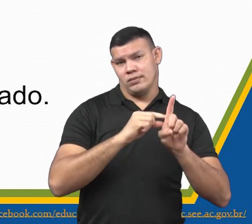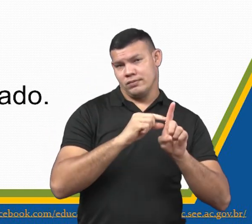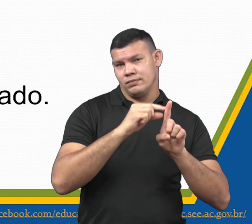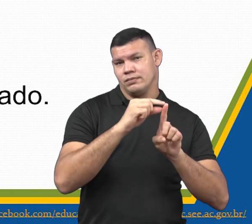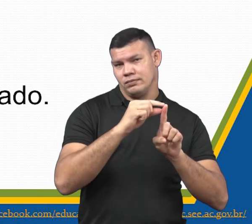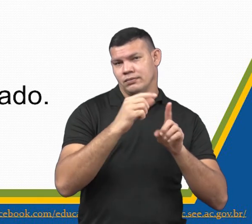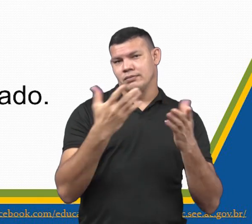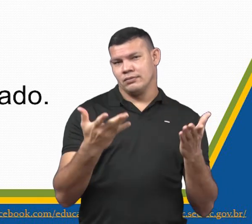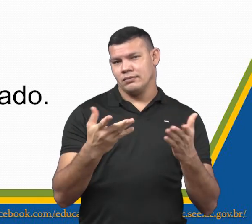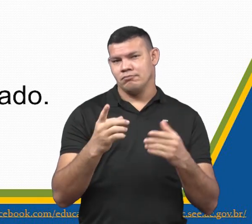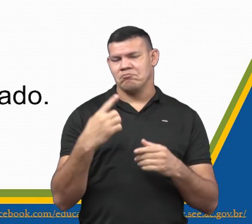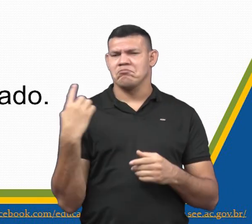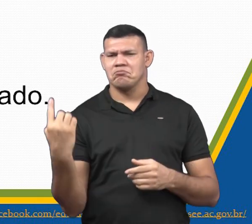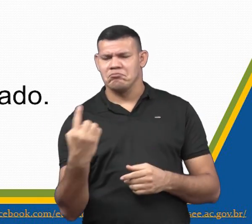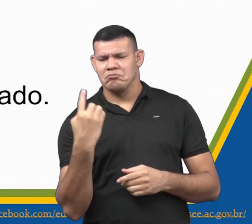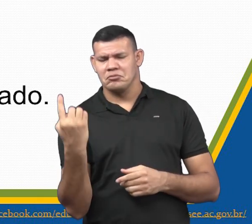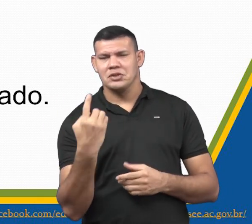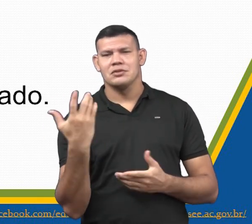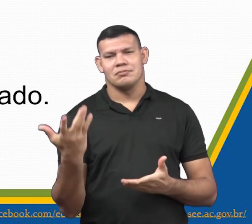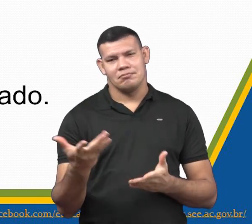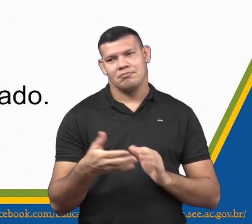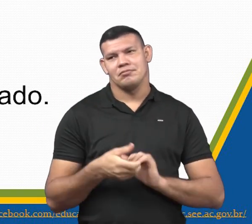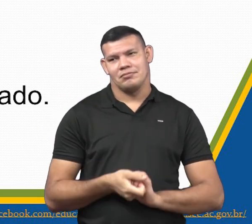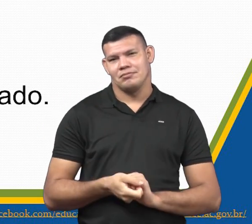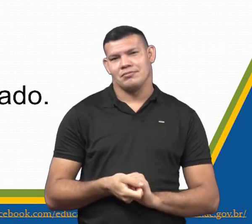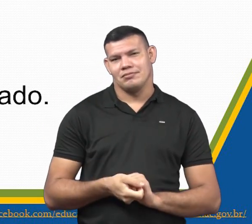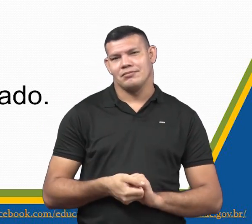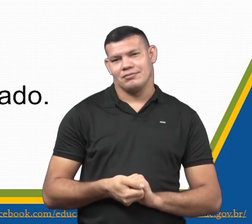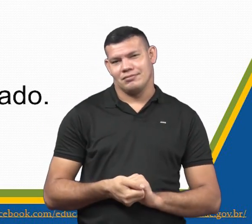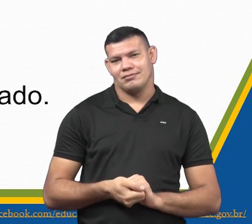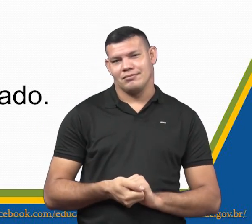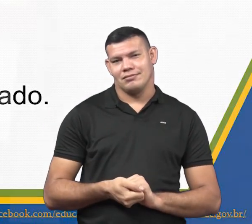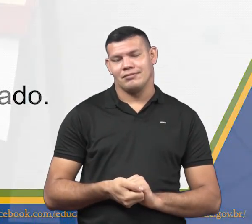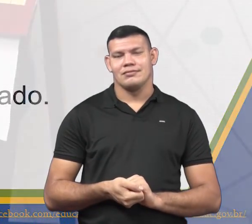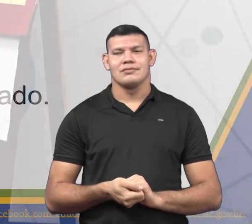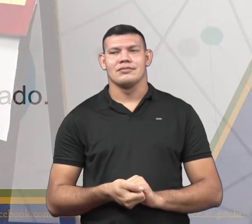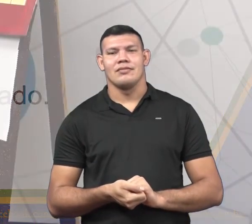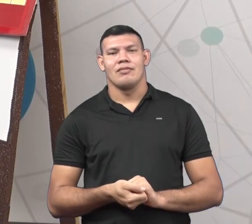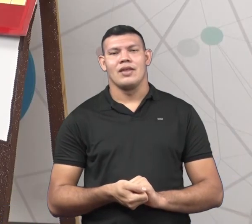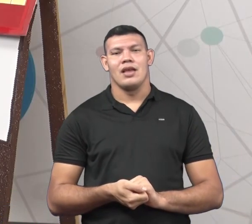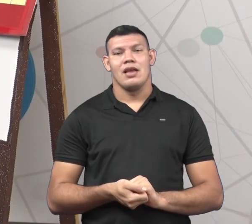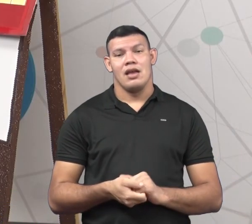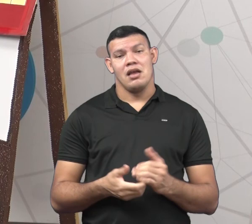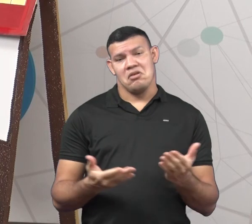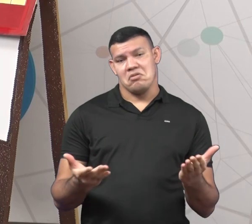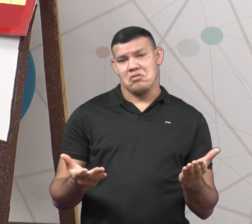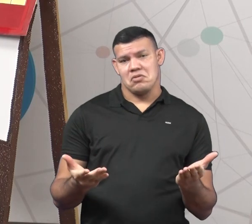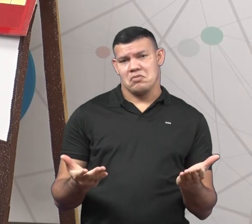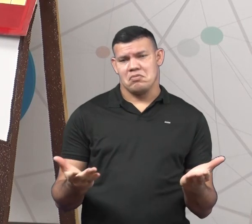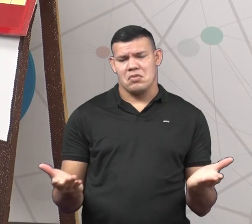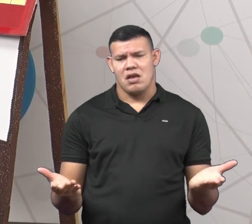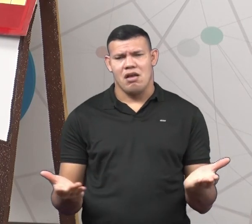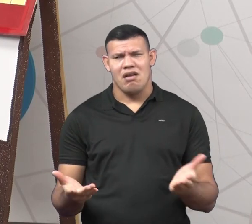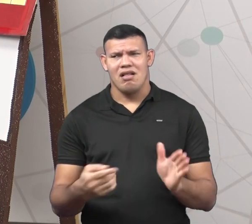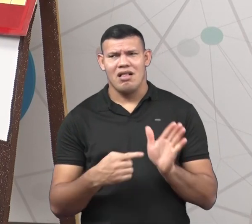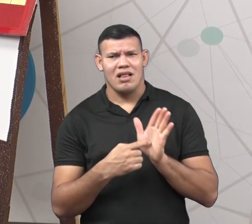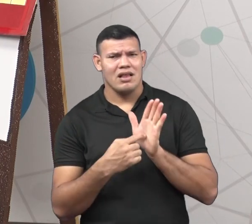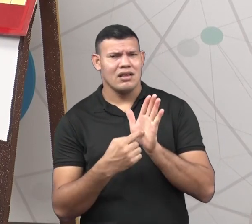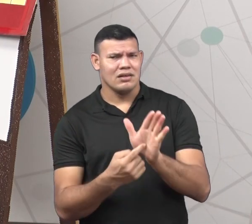mesmo, porque ele está sozinho, isolado, um algarismo isolado. Então, ele vai ser